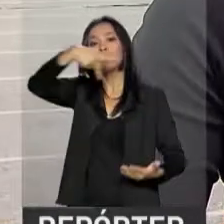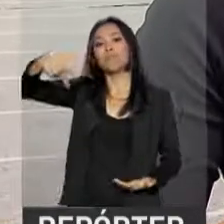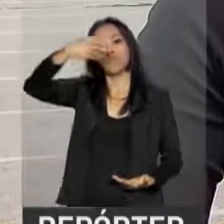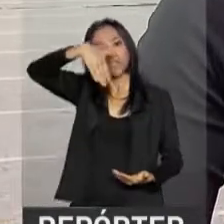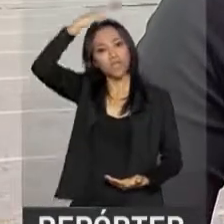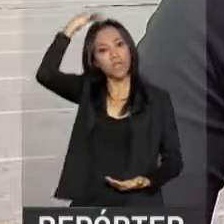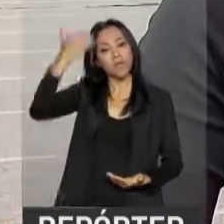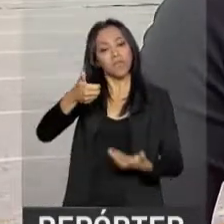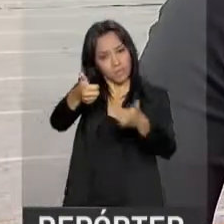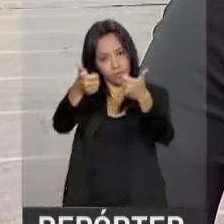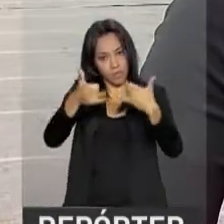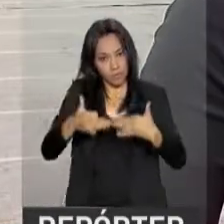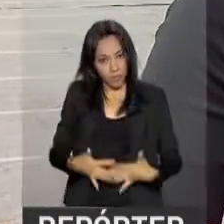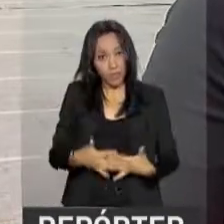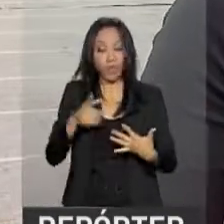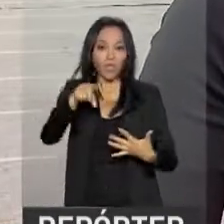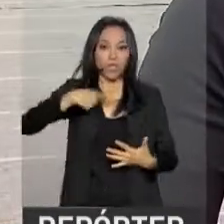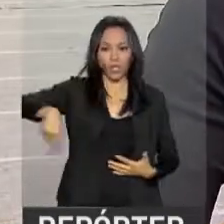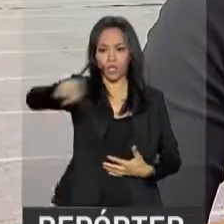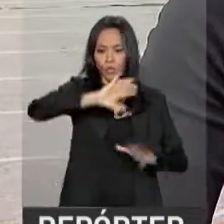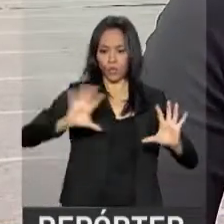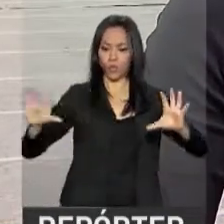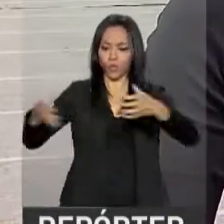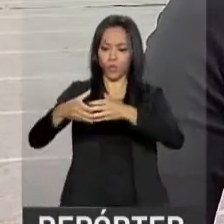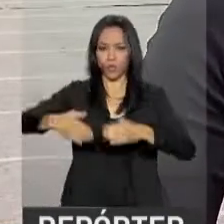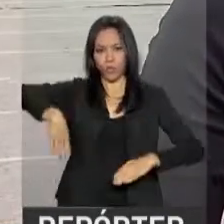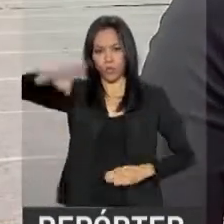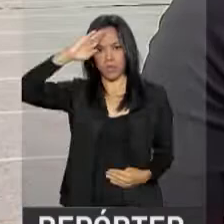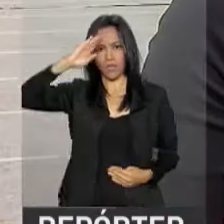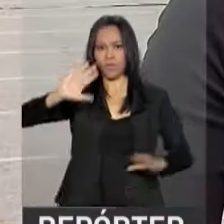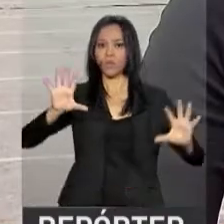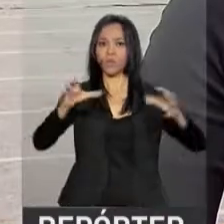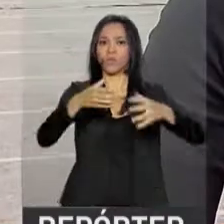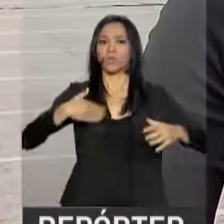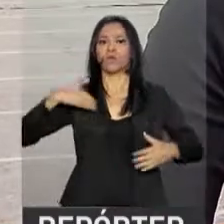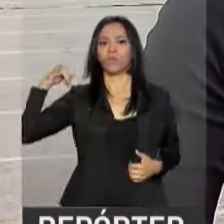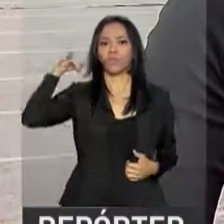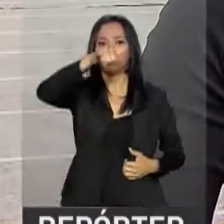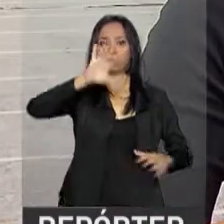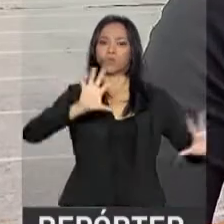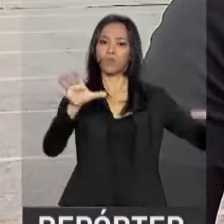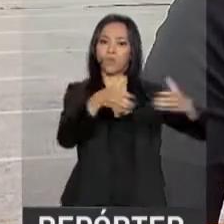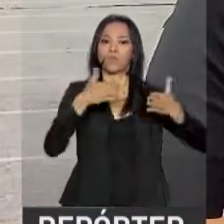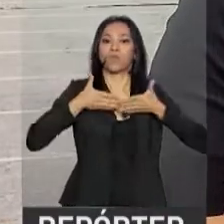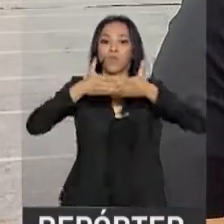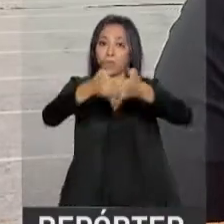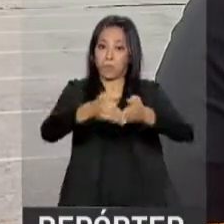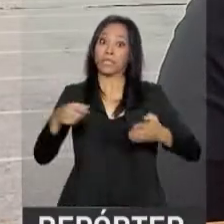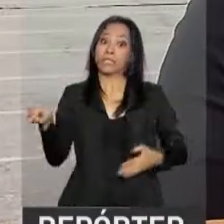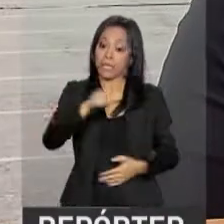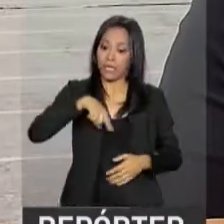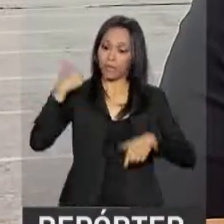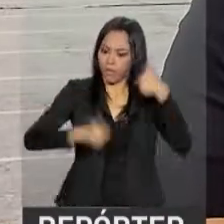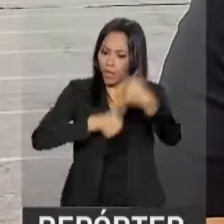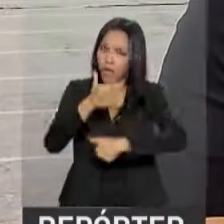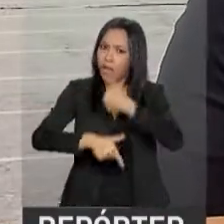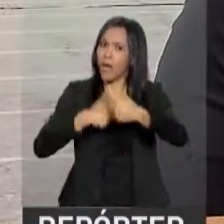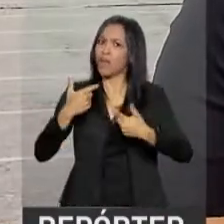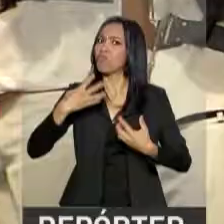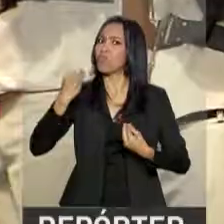destacou que o exército a marinha ea aeronáutica desenvolvem ações que vão além da proteção de nossas